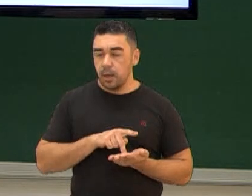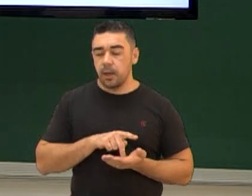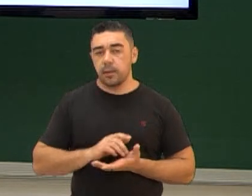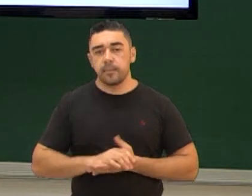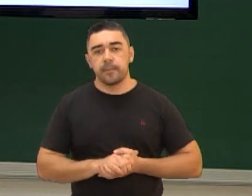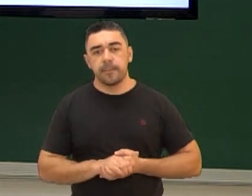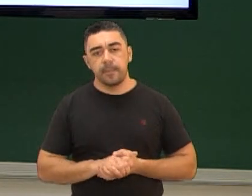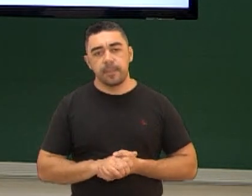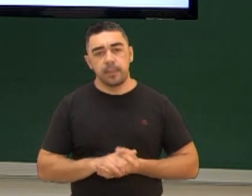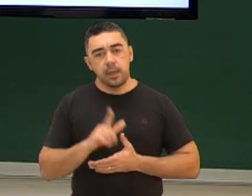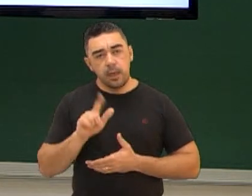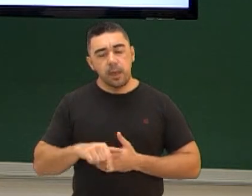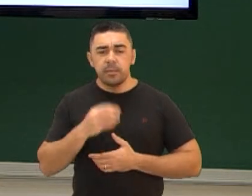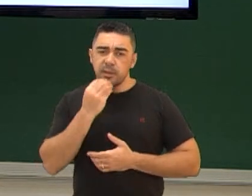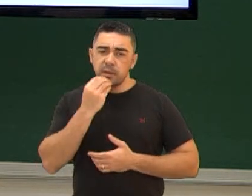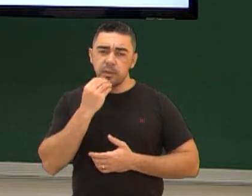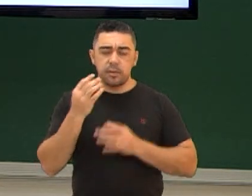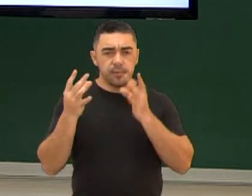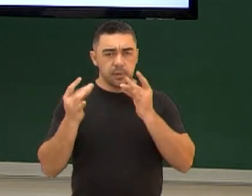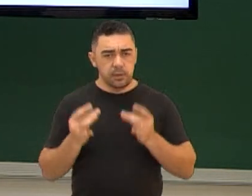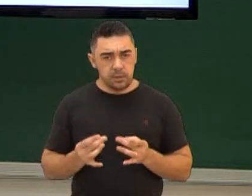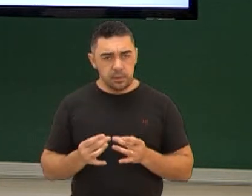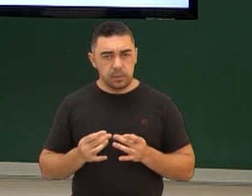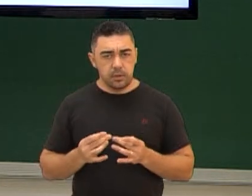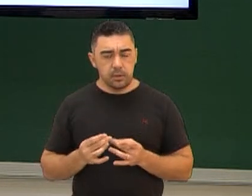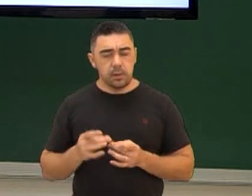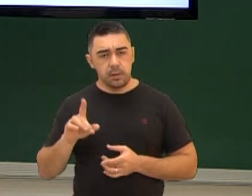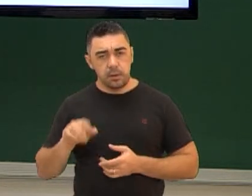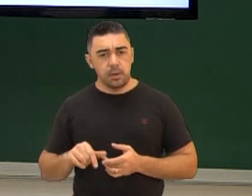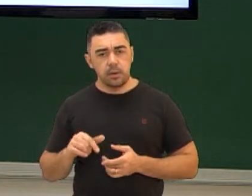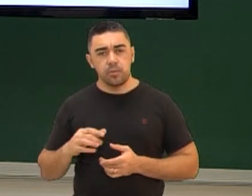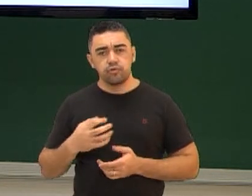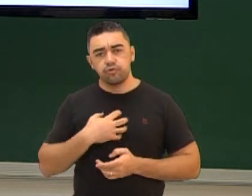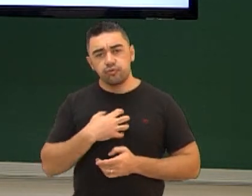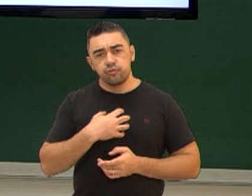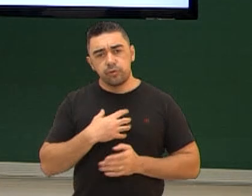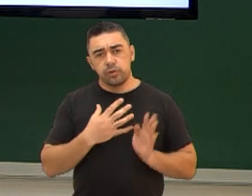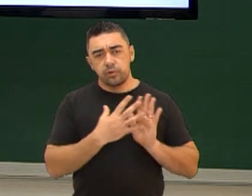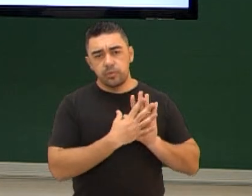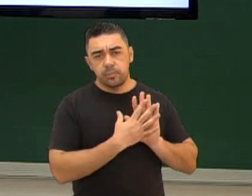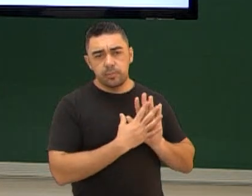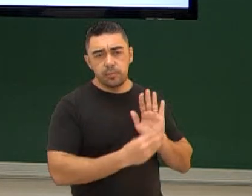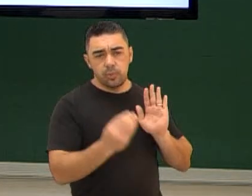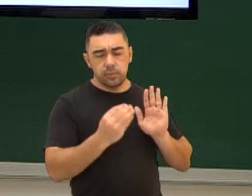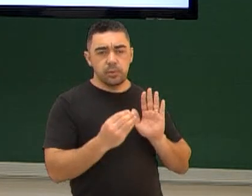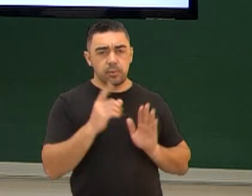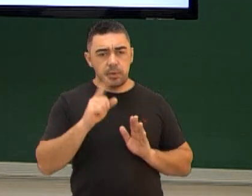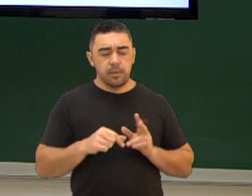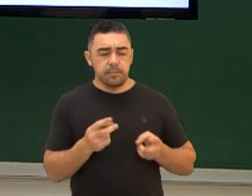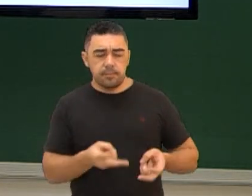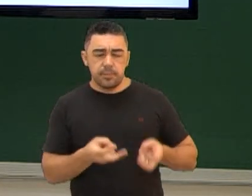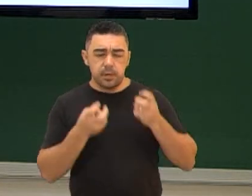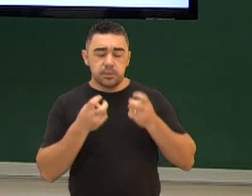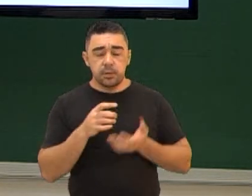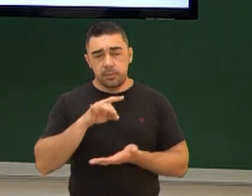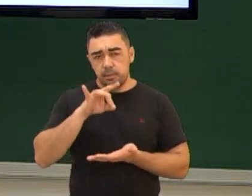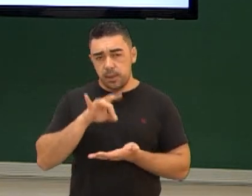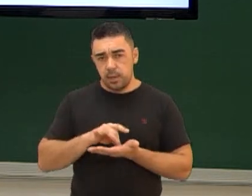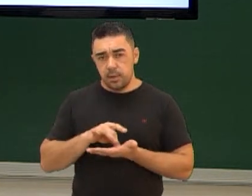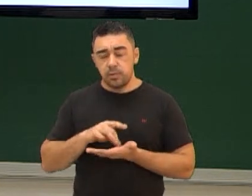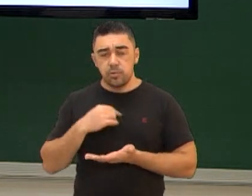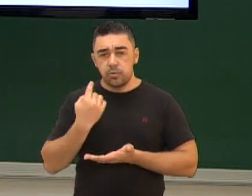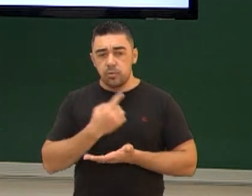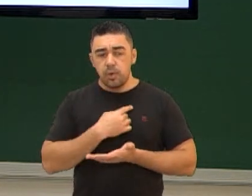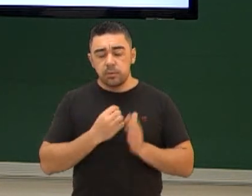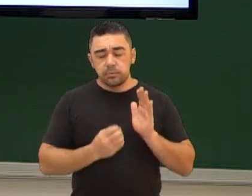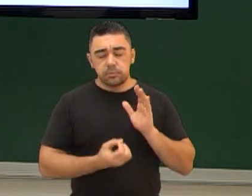si, não é uma descrição. Os modelos científicos são modelos interpretativos de uma realidade, né? Nós criamos modelos